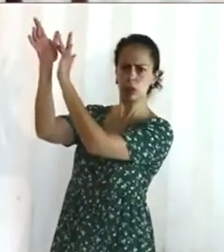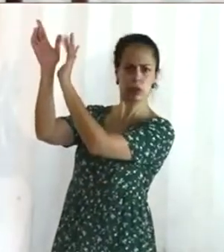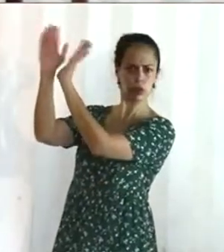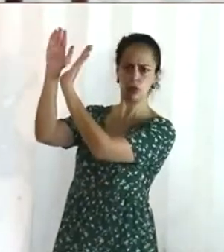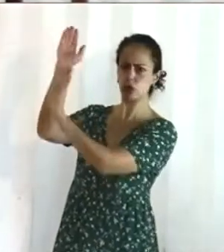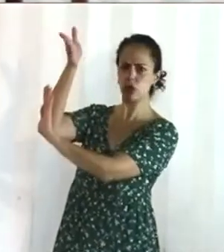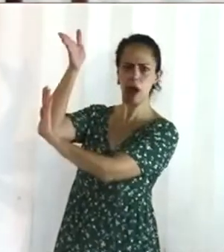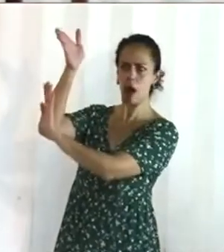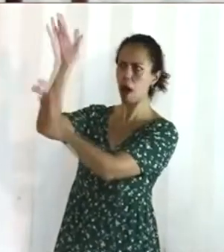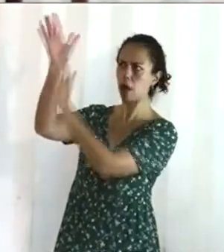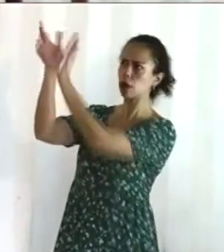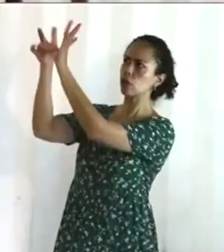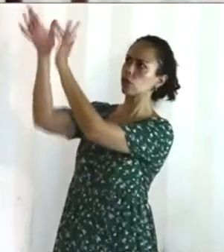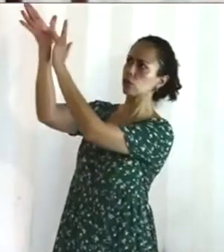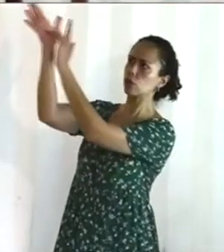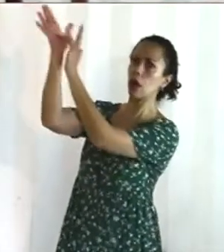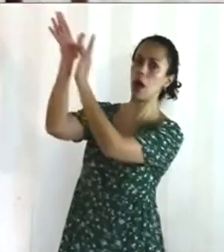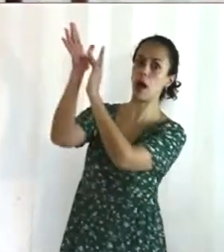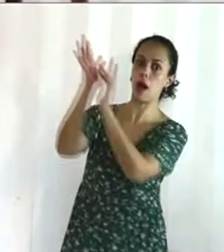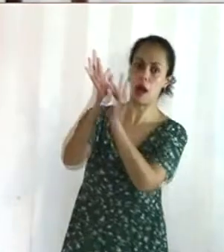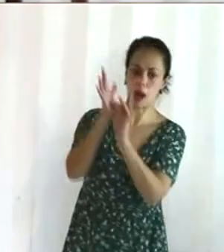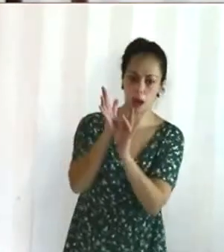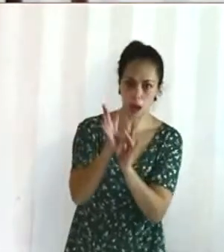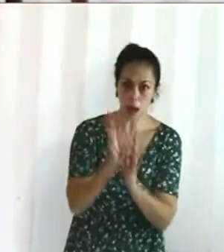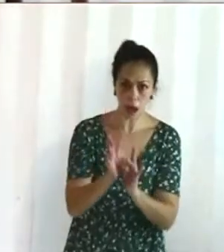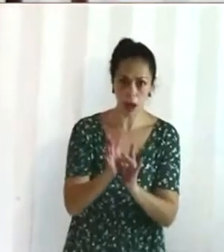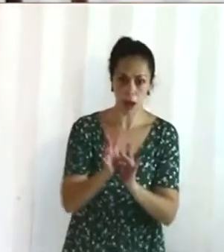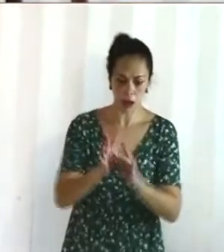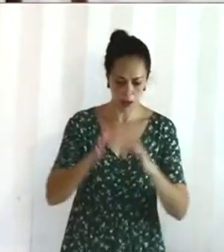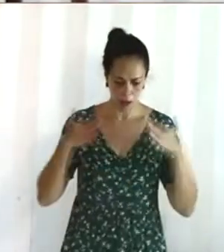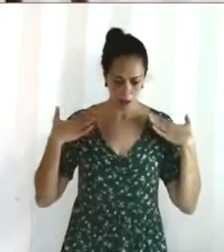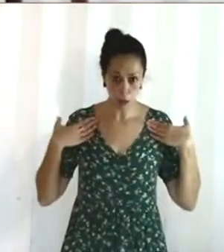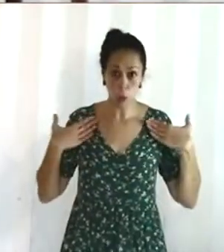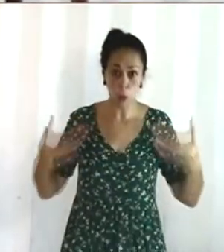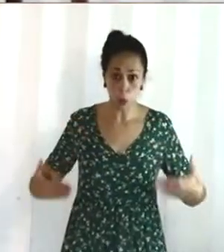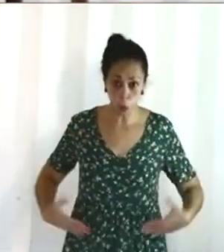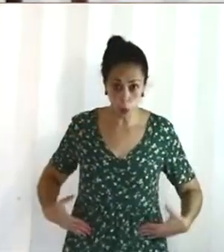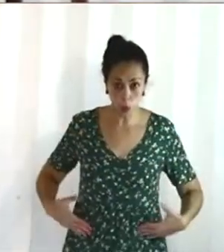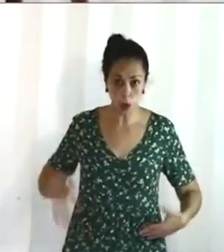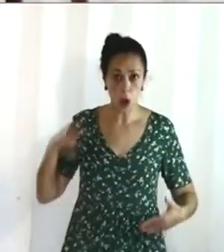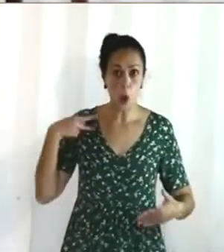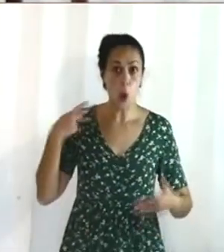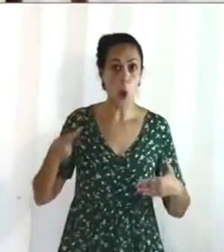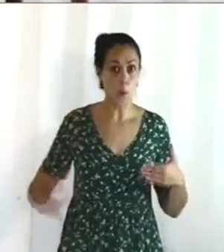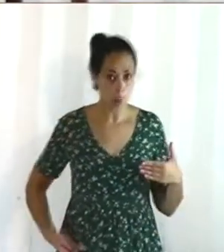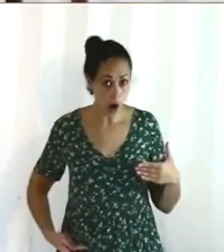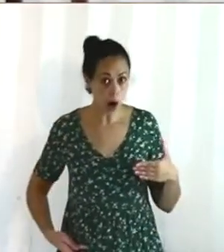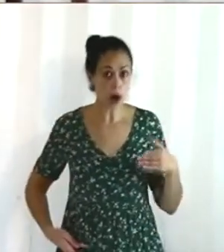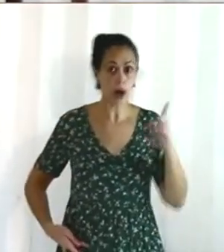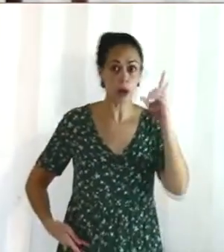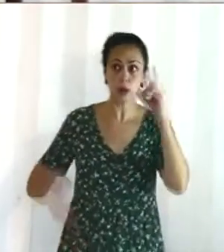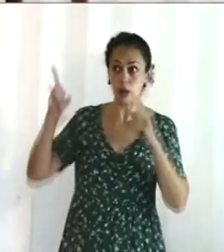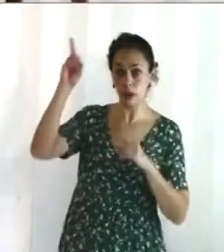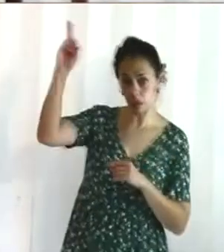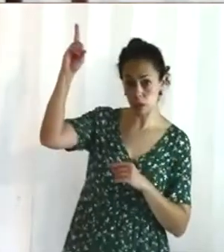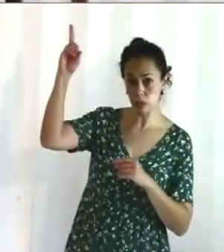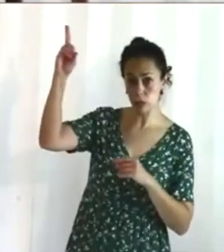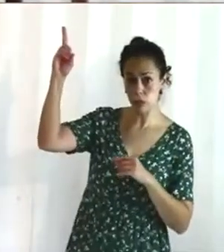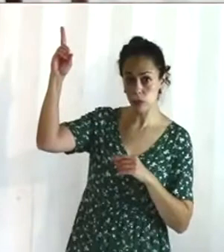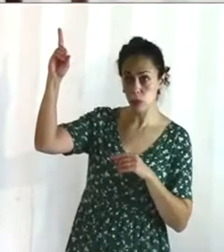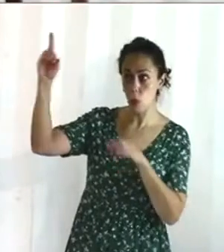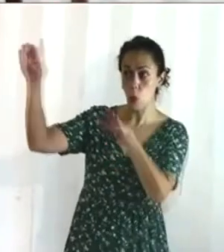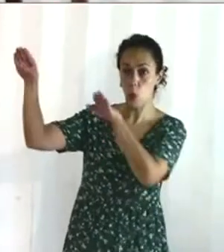precisou assumir a forma de servo, justamente para poder nos substituir na cruz. E veja como